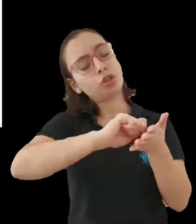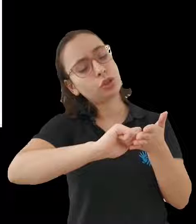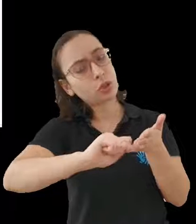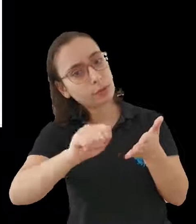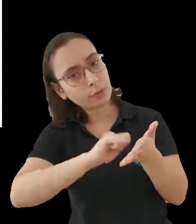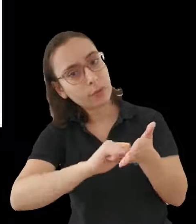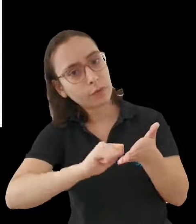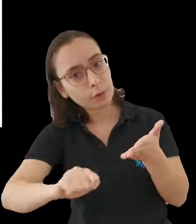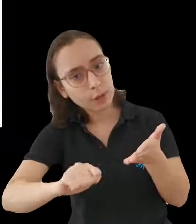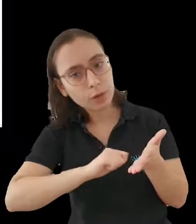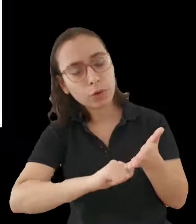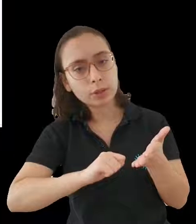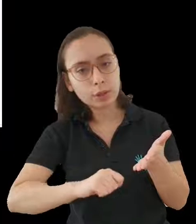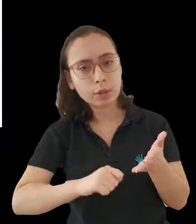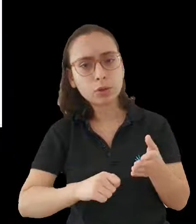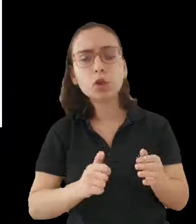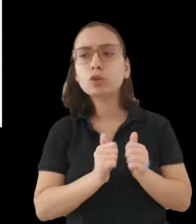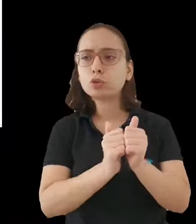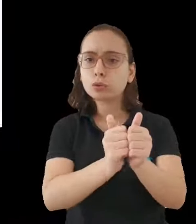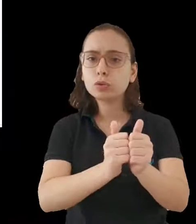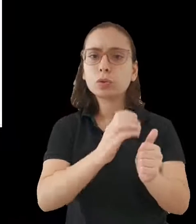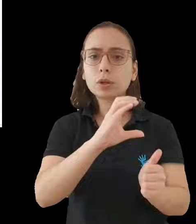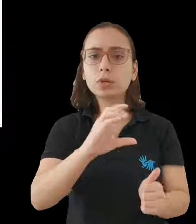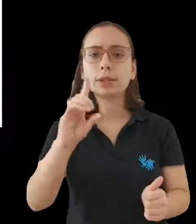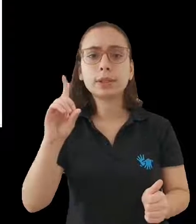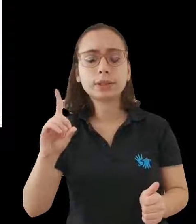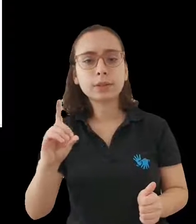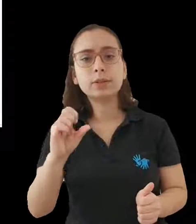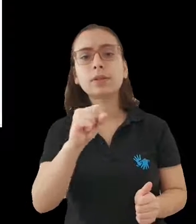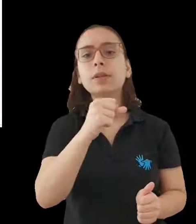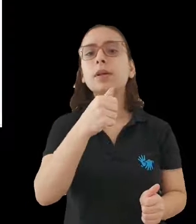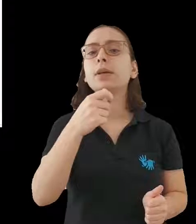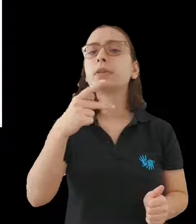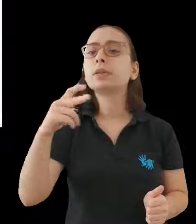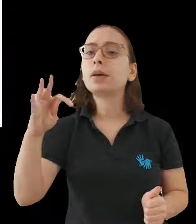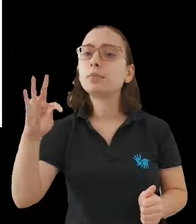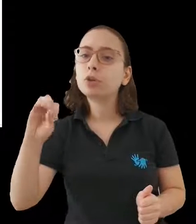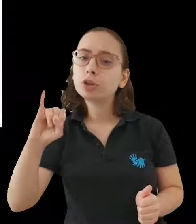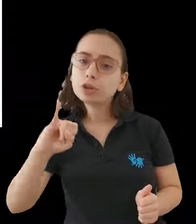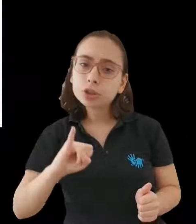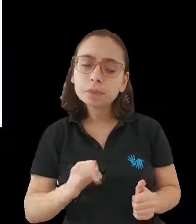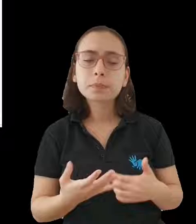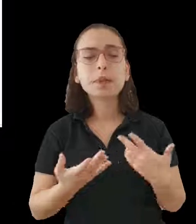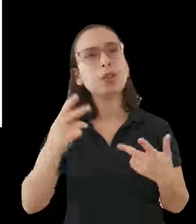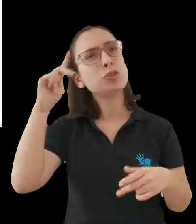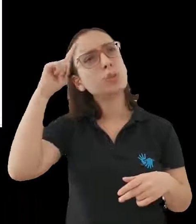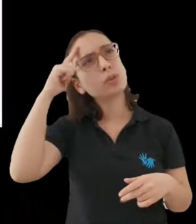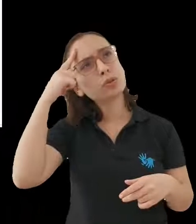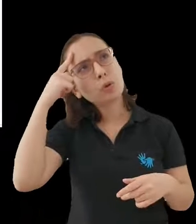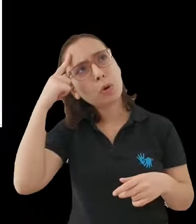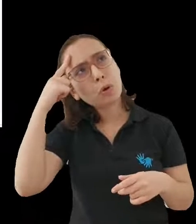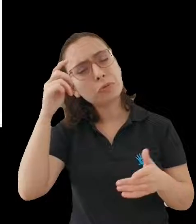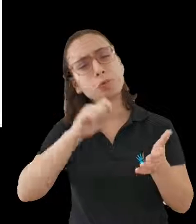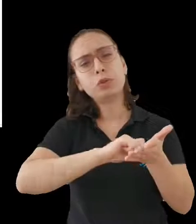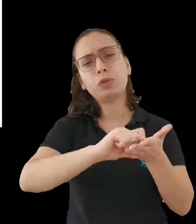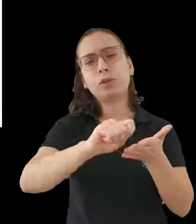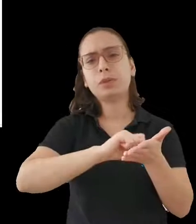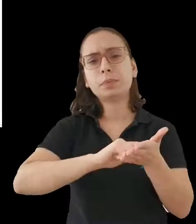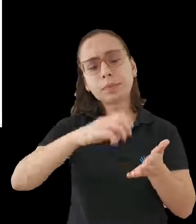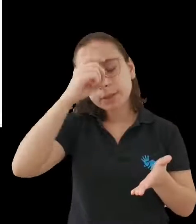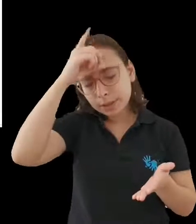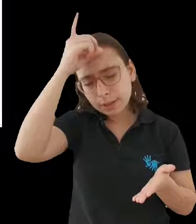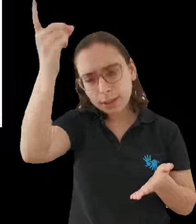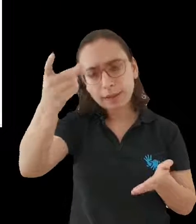roteiro, claro, junto com a coordenação da Sapoti, né? A gente pensou nesses roteiros e